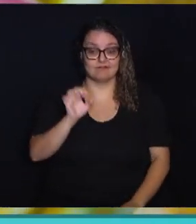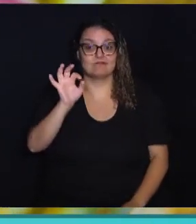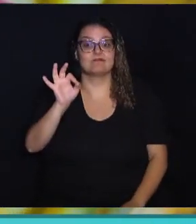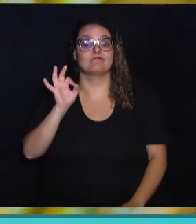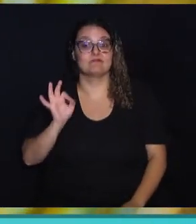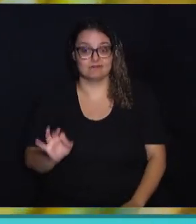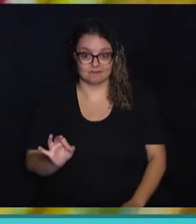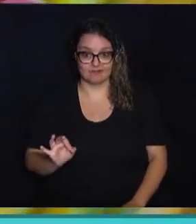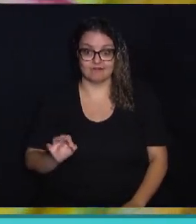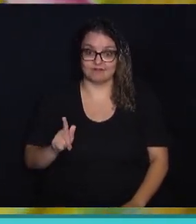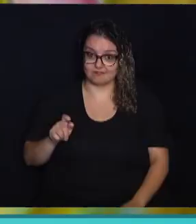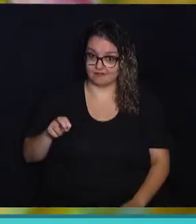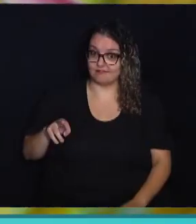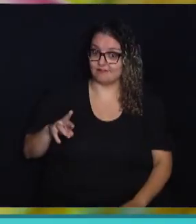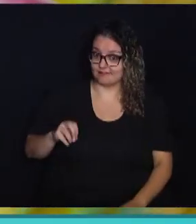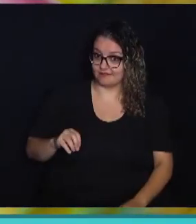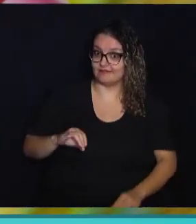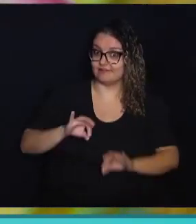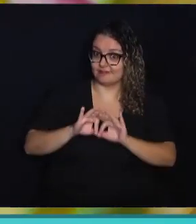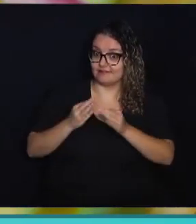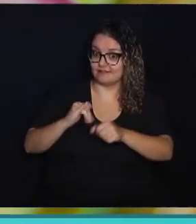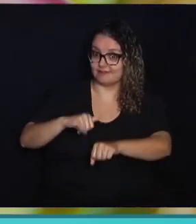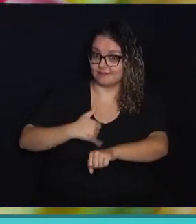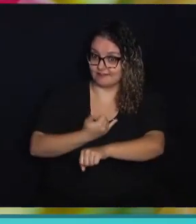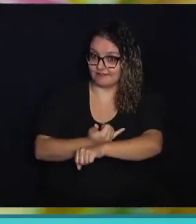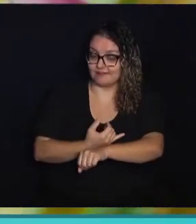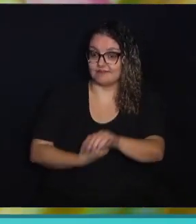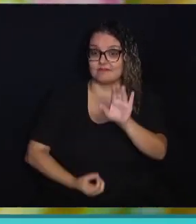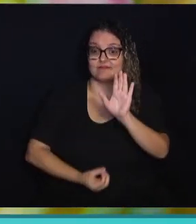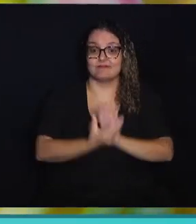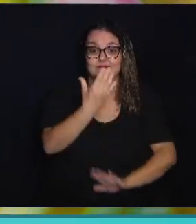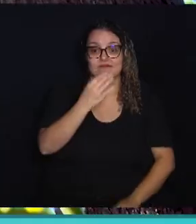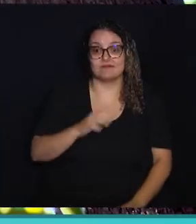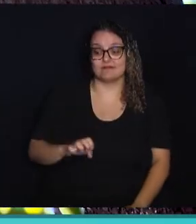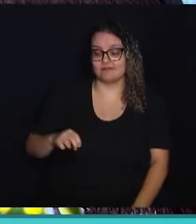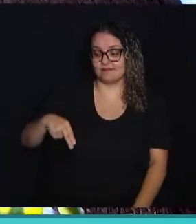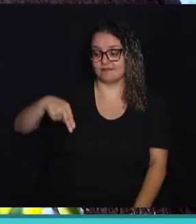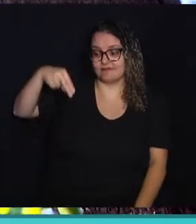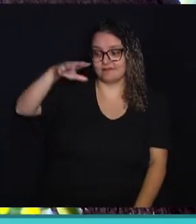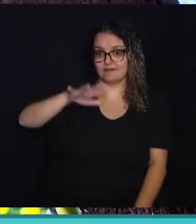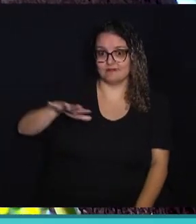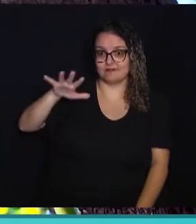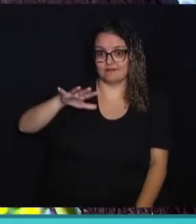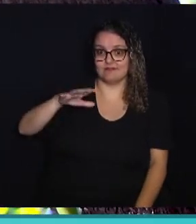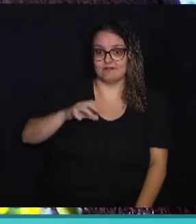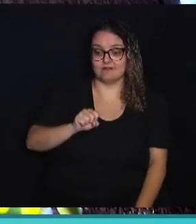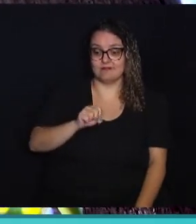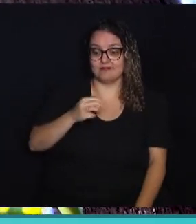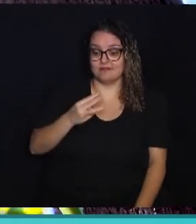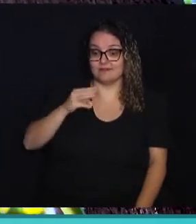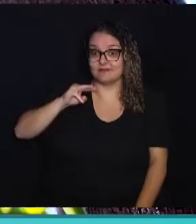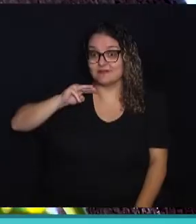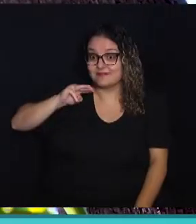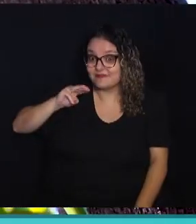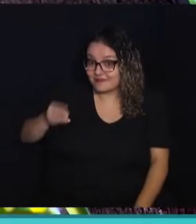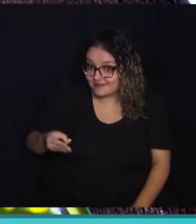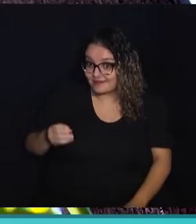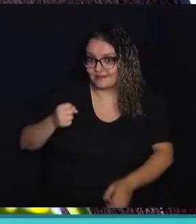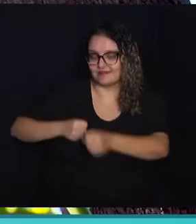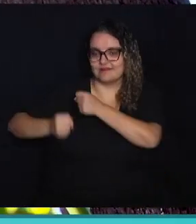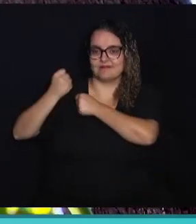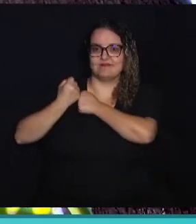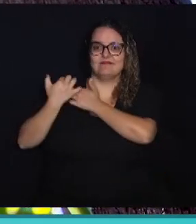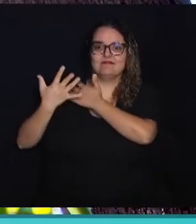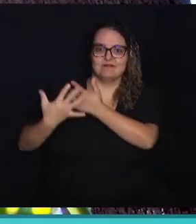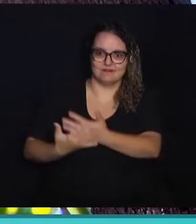representando 38% dos gêneros da família. As orquídeas surgiram no hemisfério norte há cerca de 83 milhões